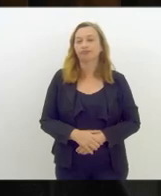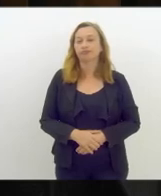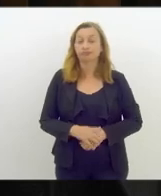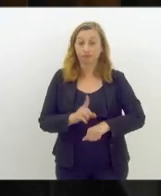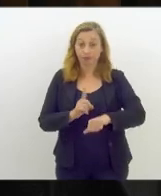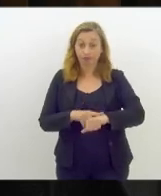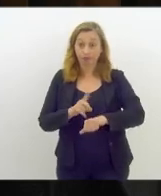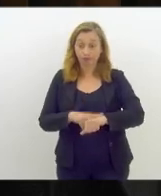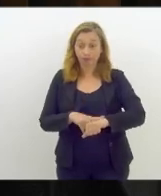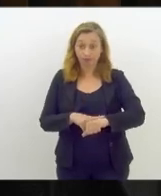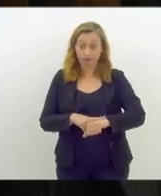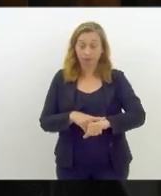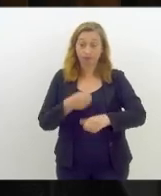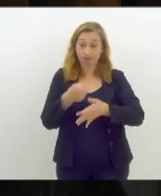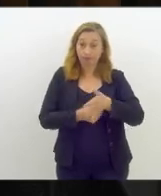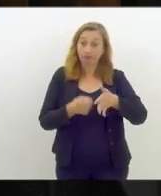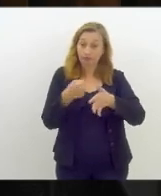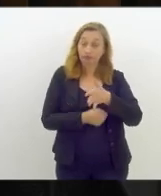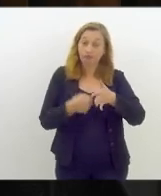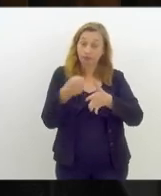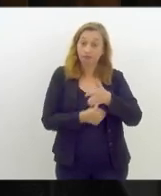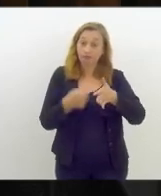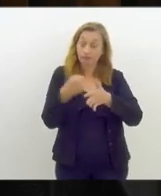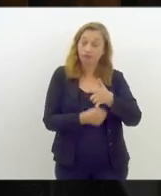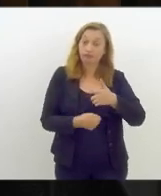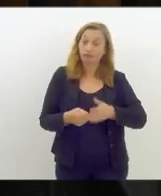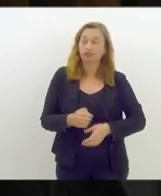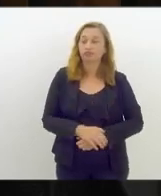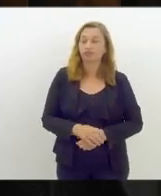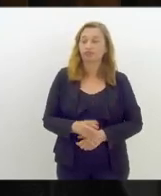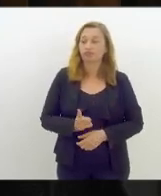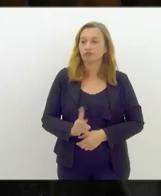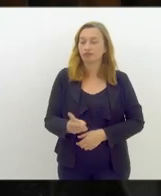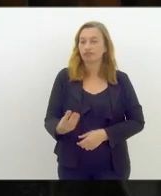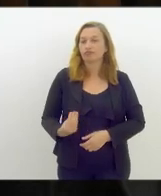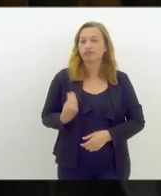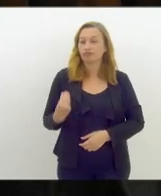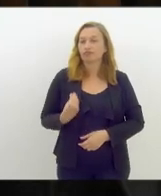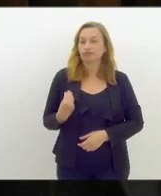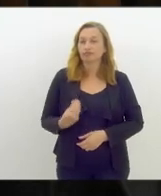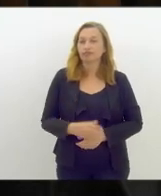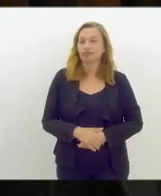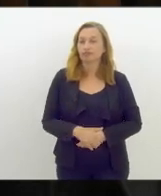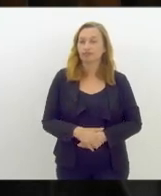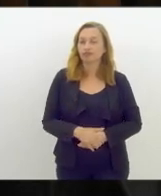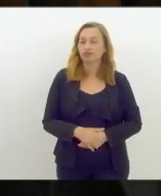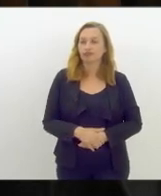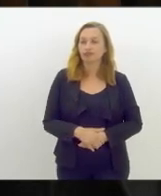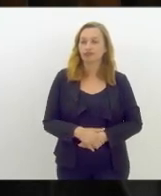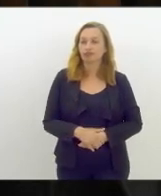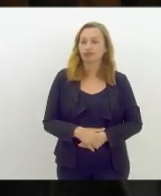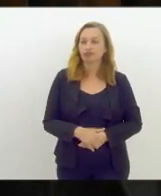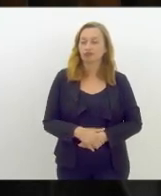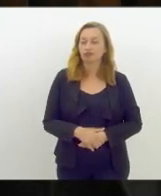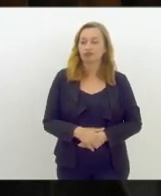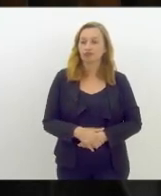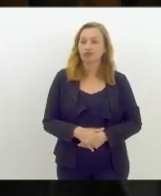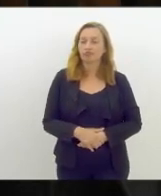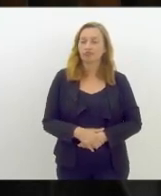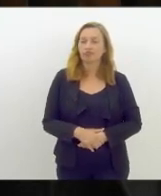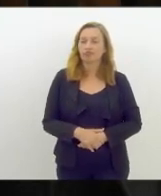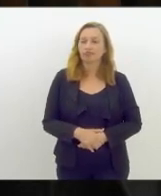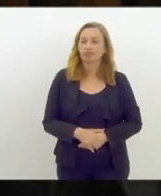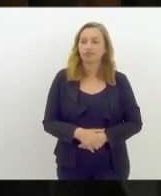tempos, tempos de luta, mantemos viva a chama em nossos